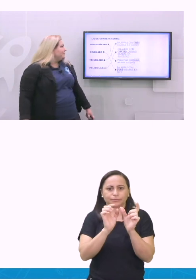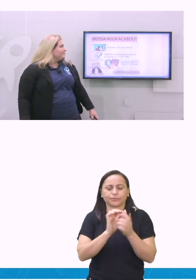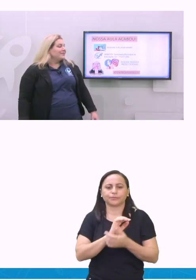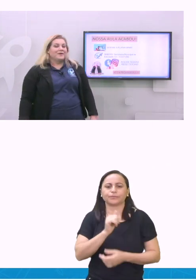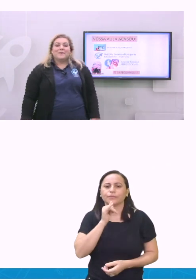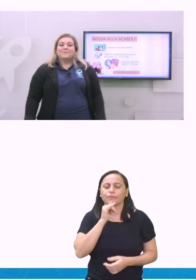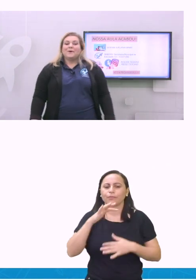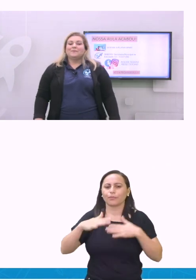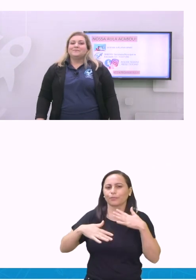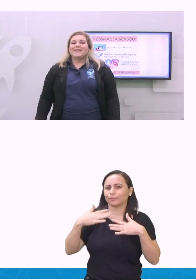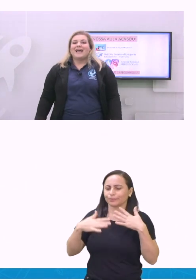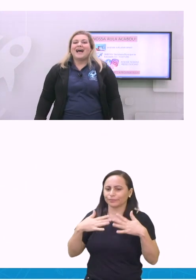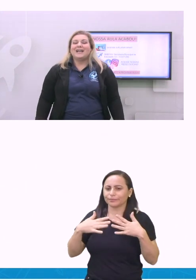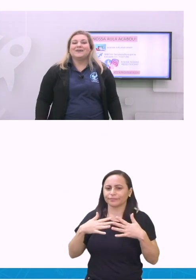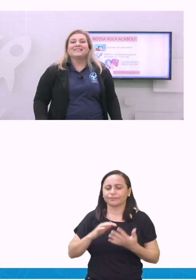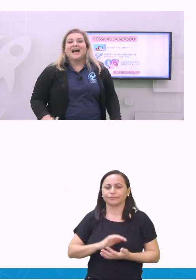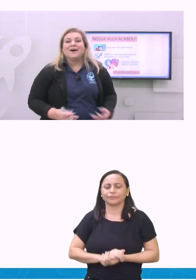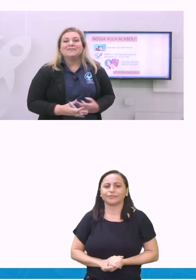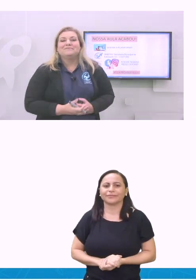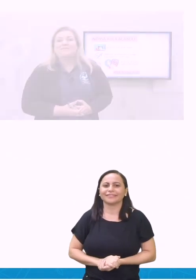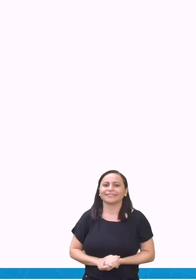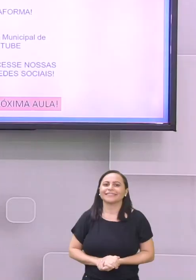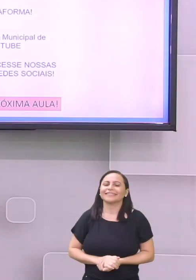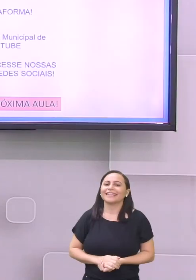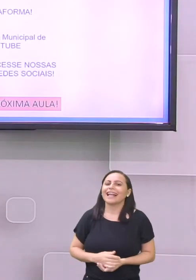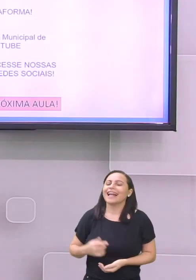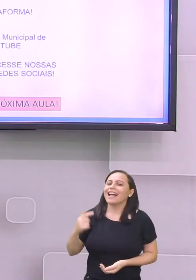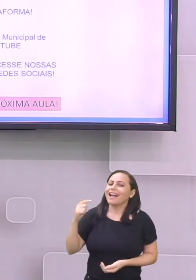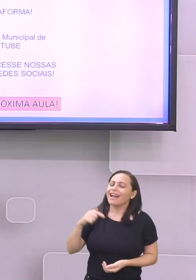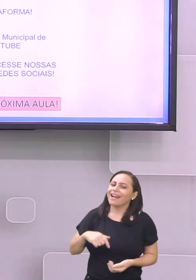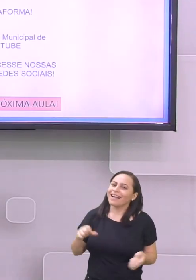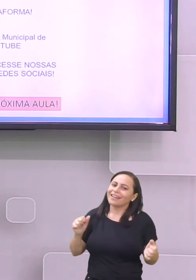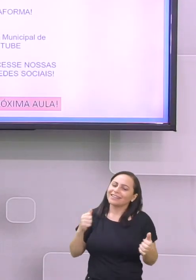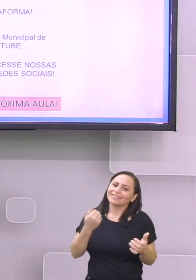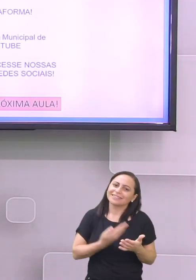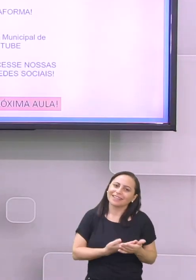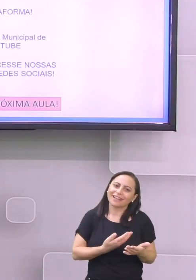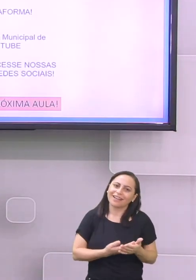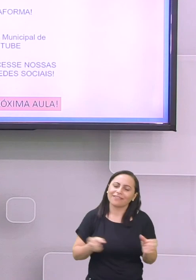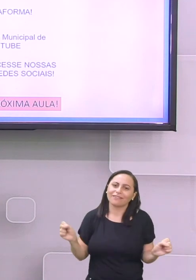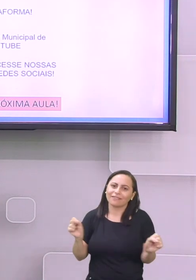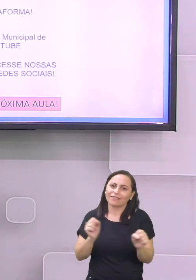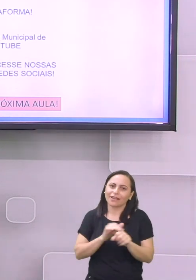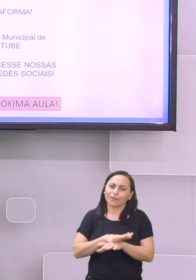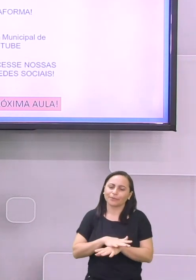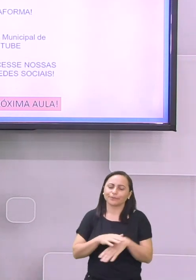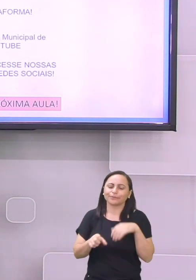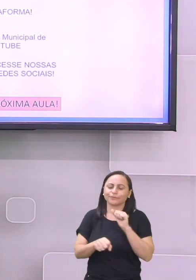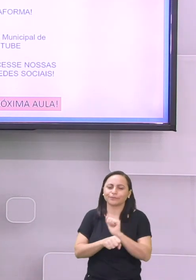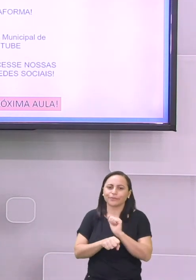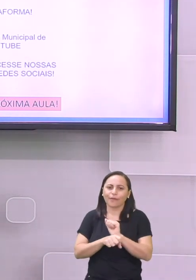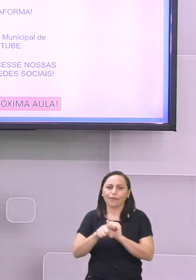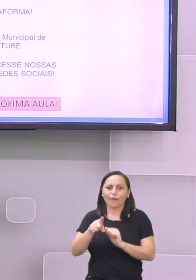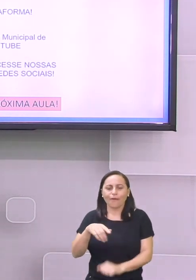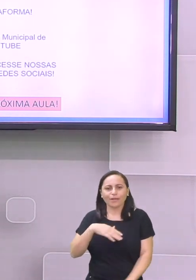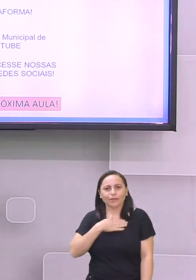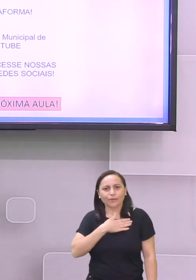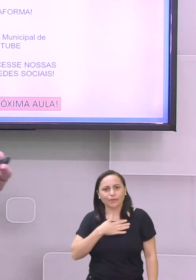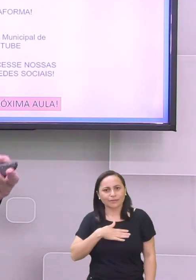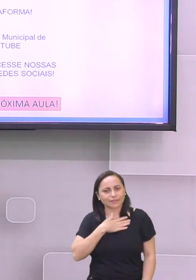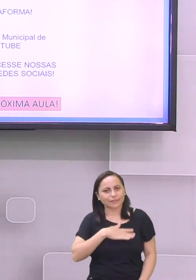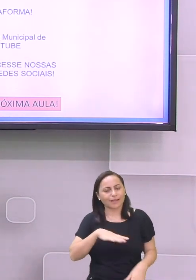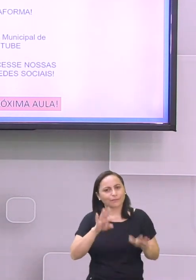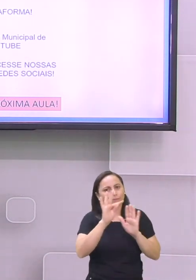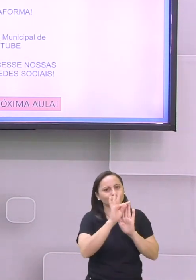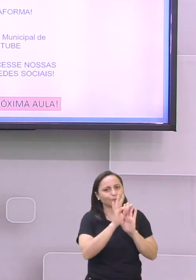alvoroço. Bom, a nossa aula vai ficando por aqui. Eu espero que vocês tenham gostado do texto da Eliane